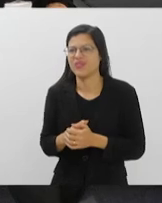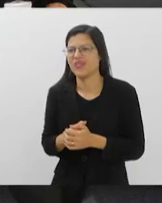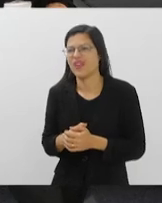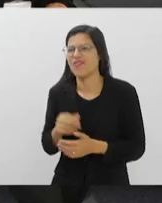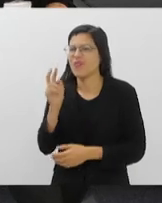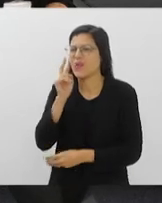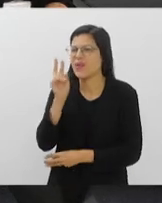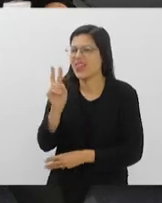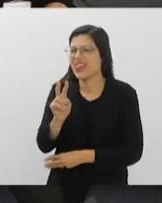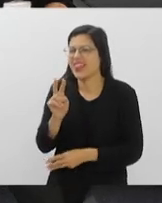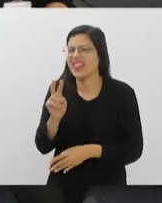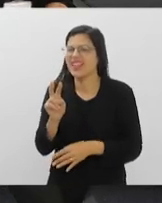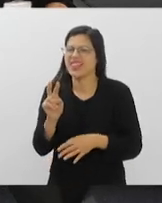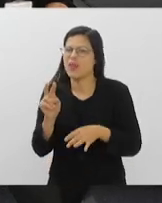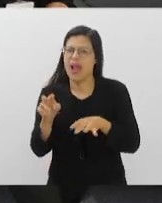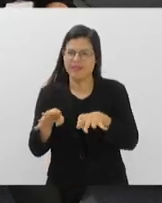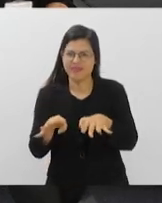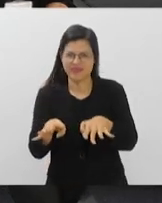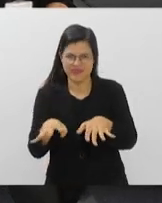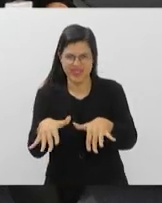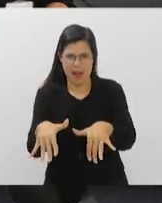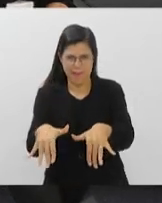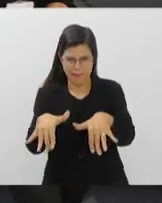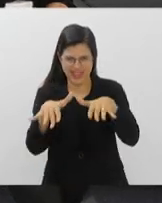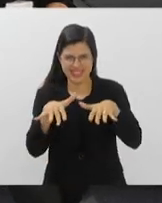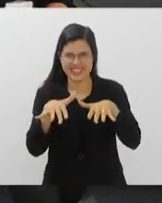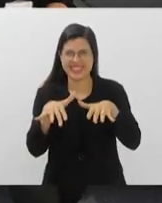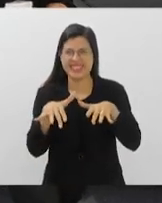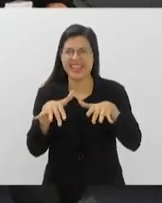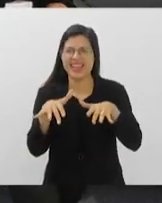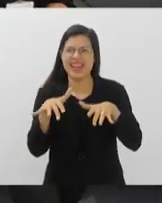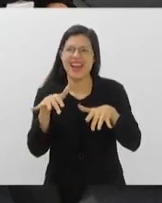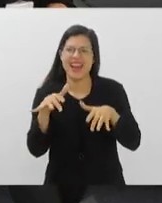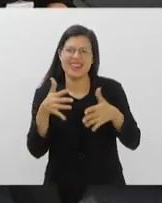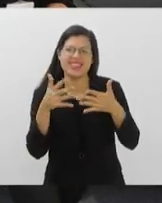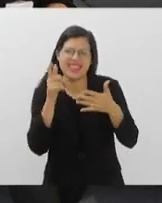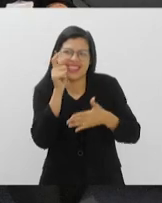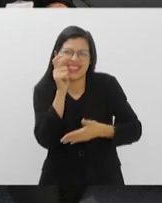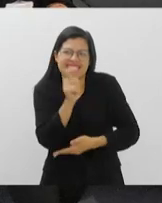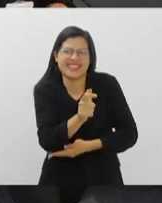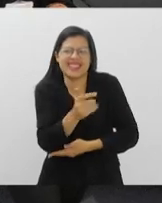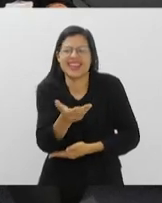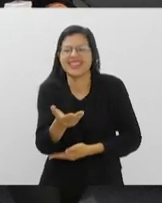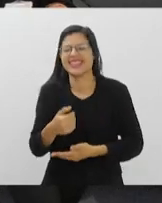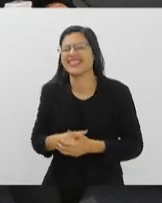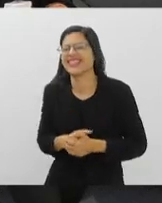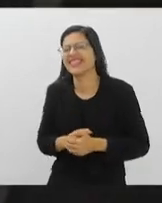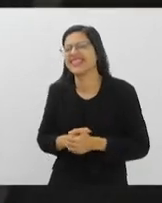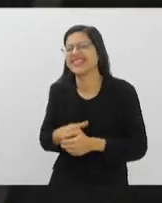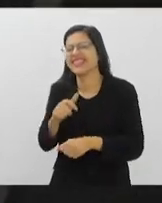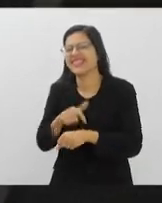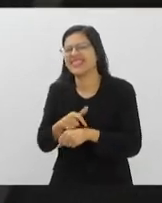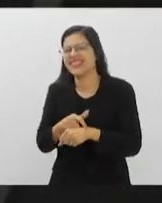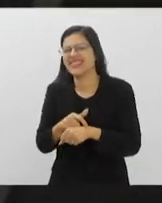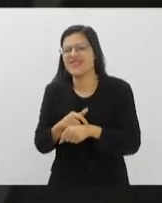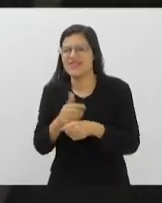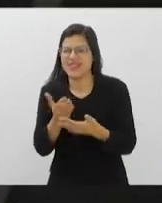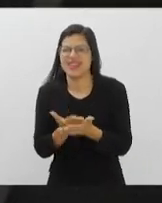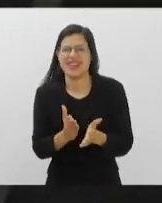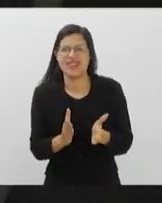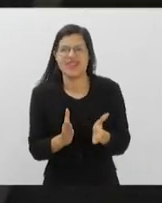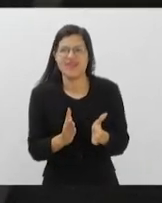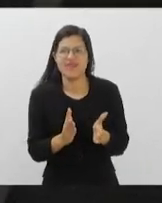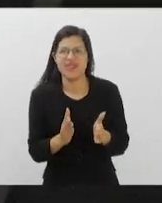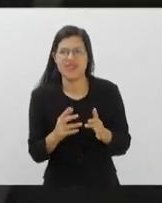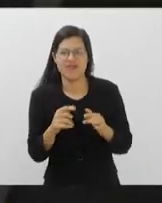plateia quando a plateia tá na hora de parar mas a plateia tá interess o tempo acabou eu eu vou ser breve eu tô fazendo um